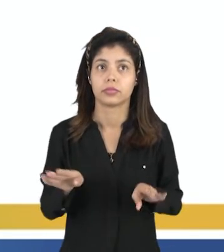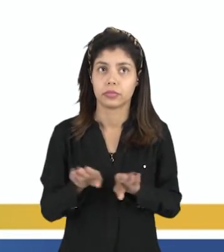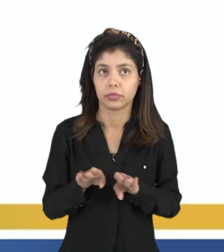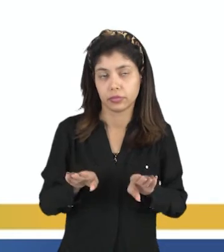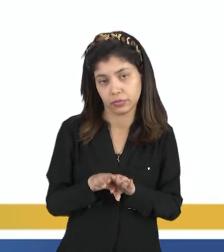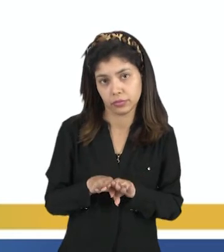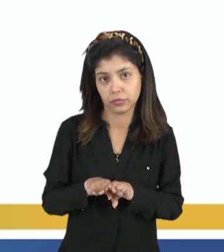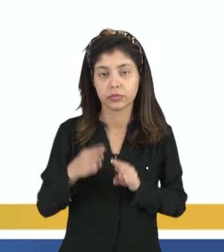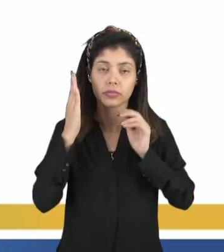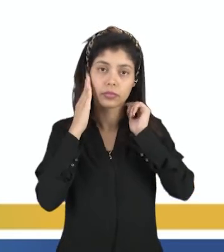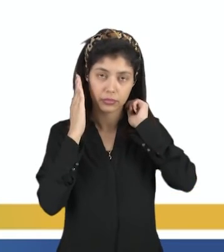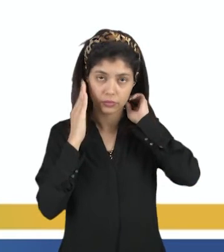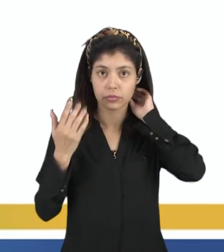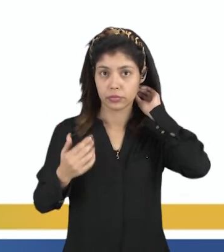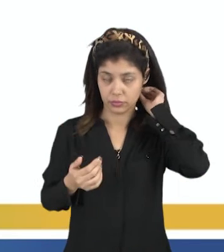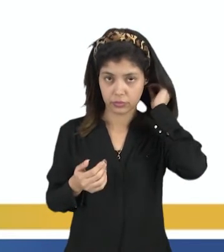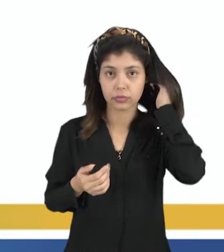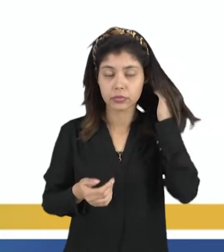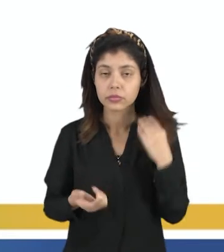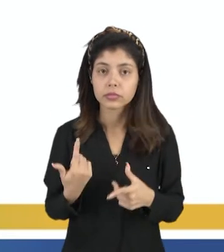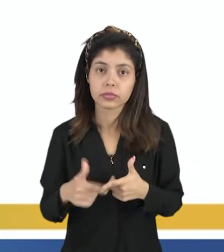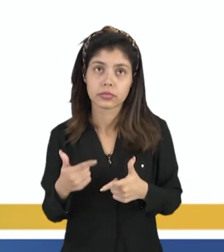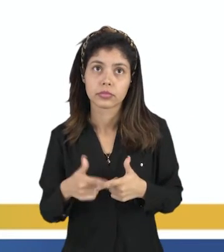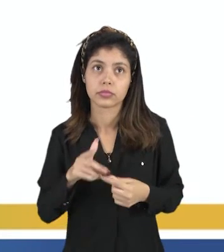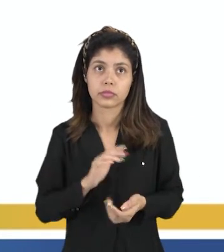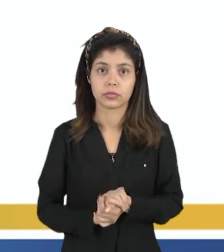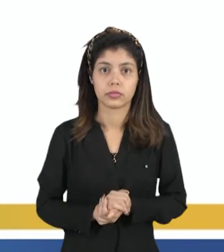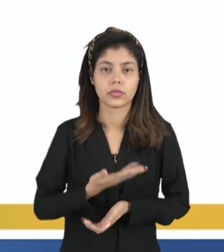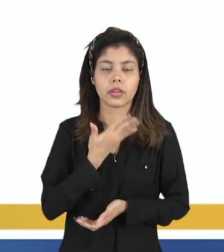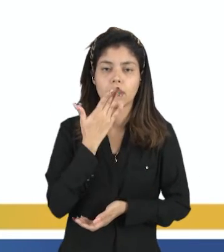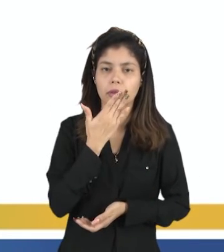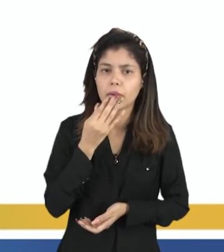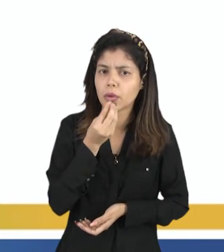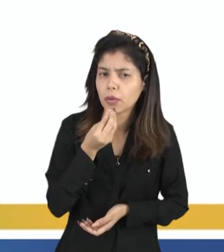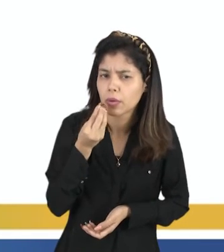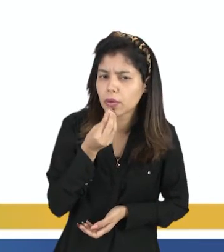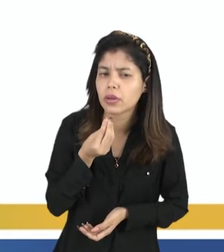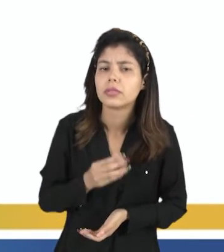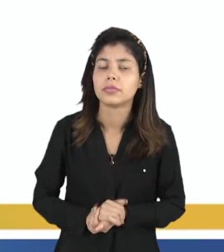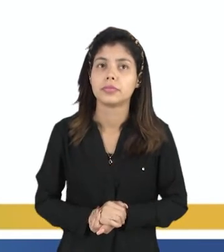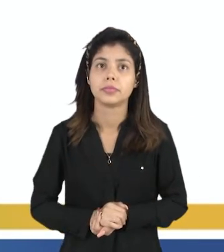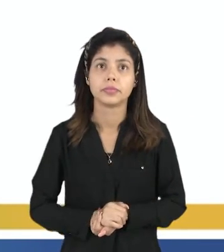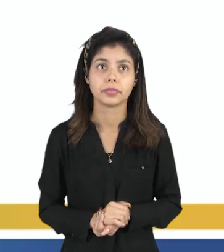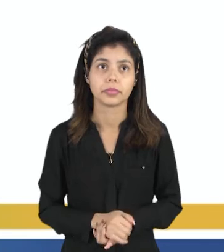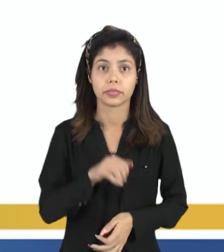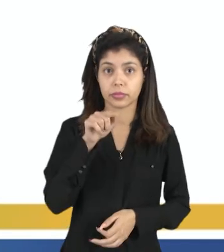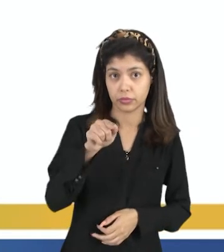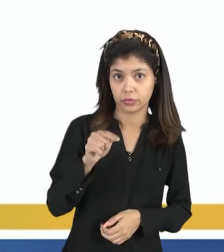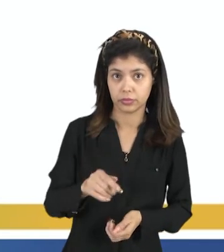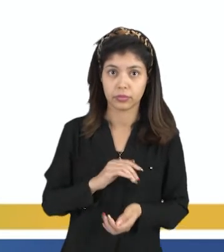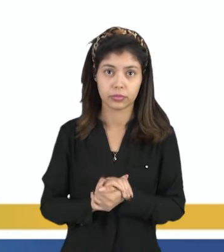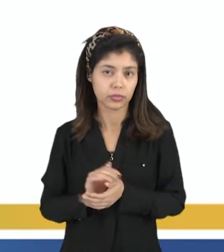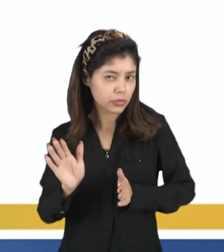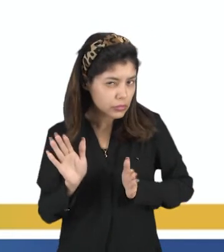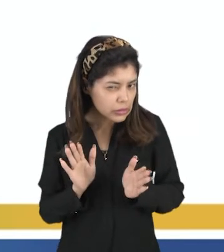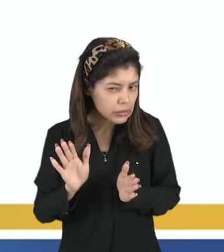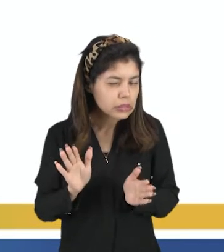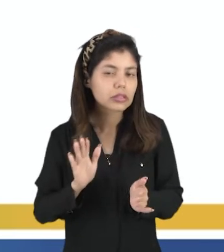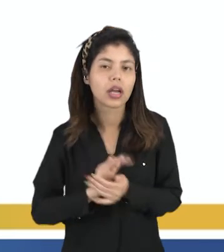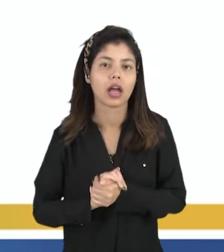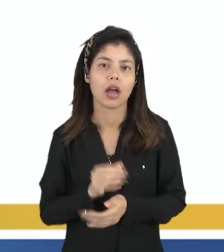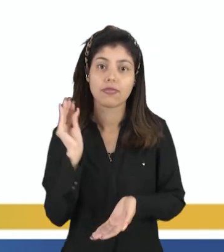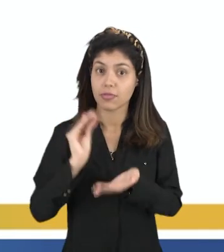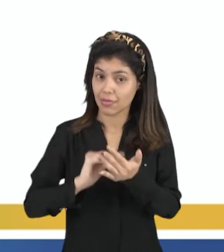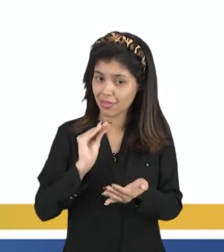pode entender que prejudica a nossa degustação, né? O nosso paladar. Essa sensibilidade, né, ou a